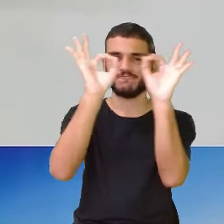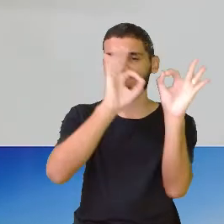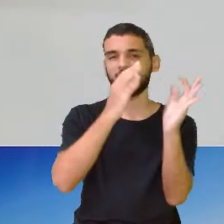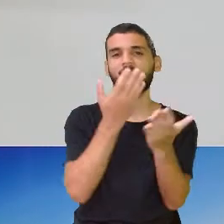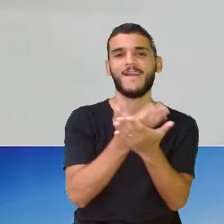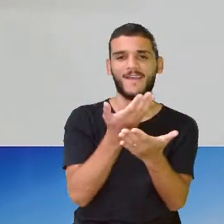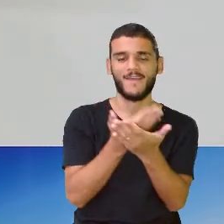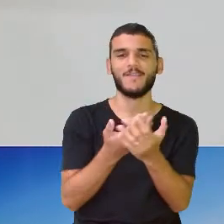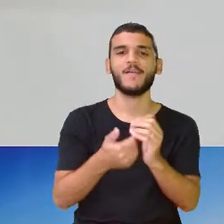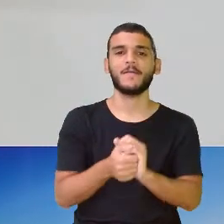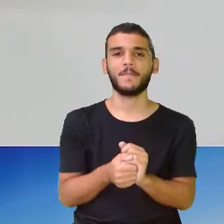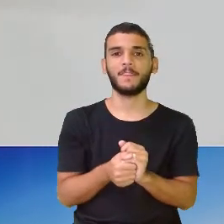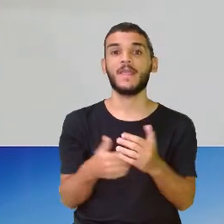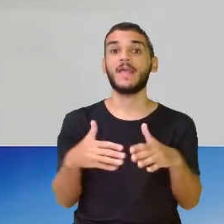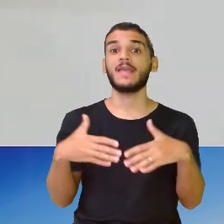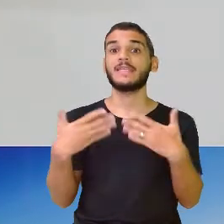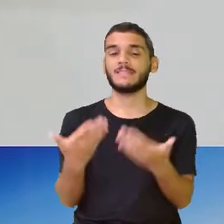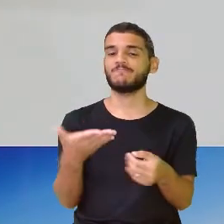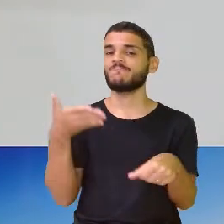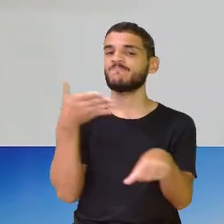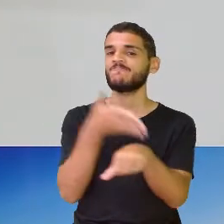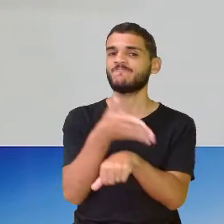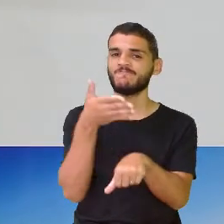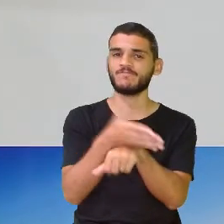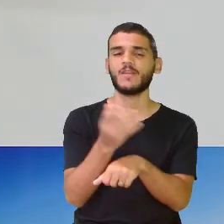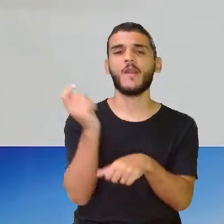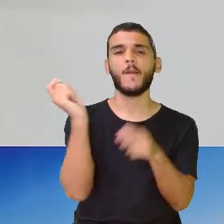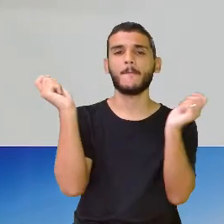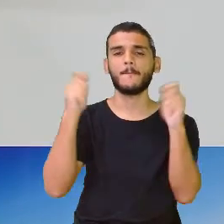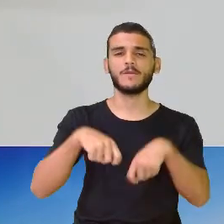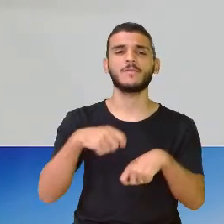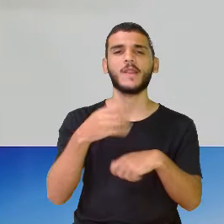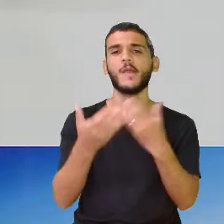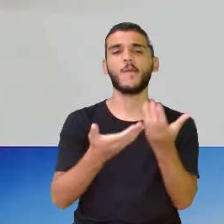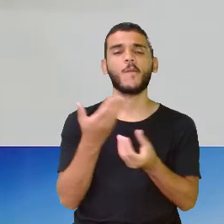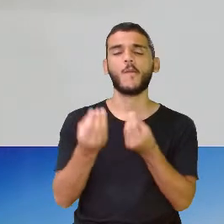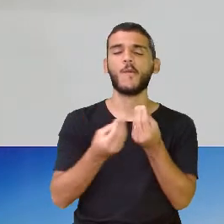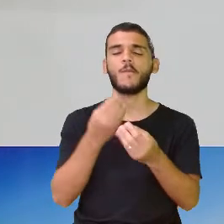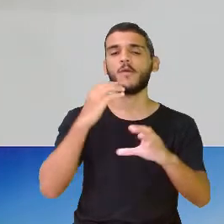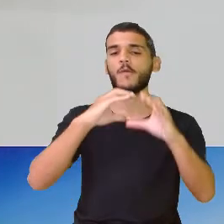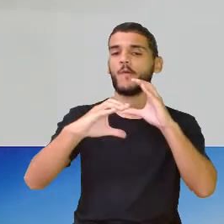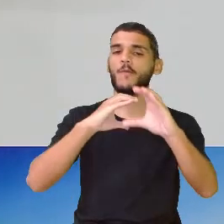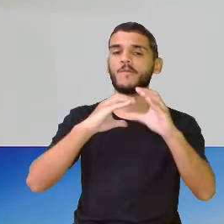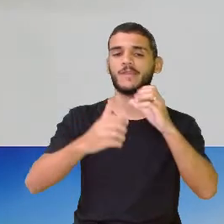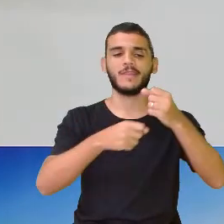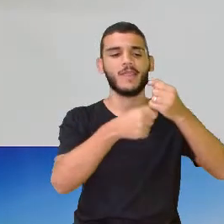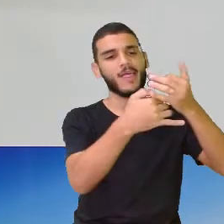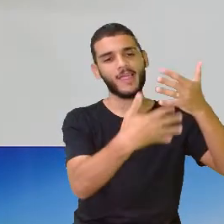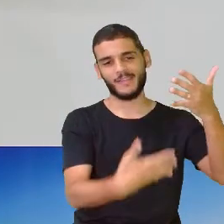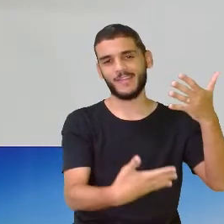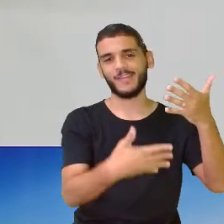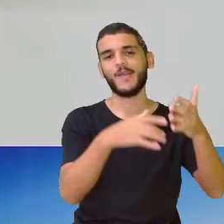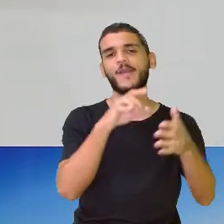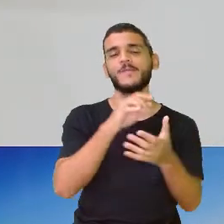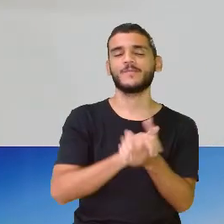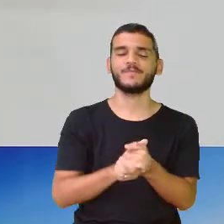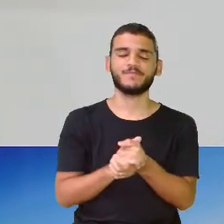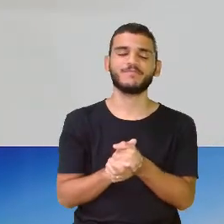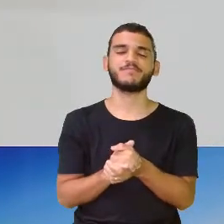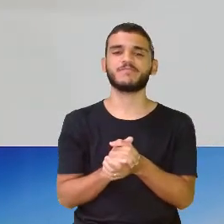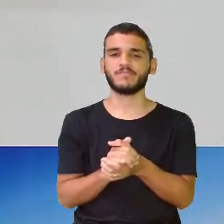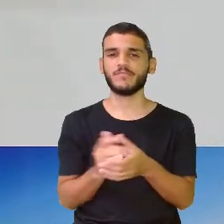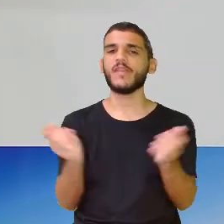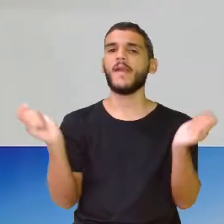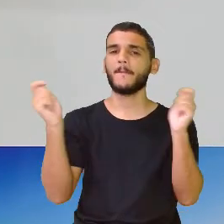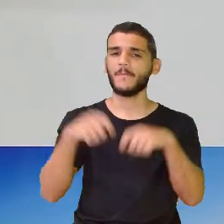quê? Porque através dele você pode se comunicar aqui conosco, não é? Através do chat você pode